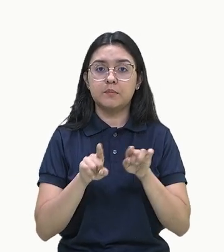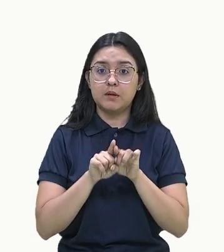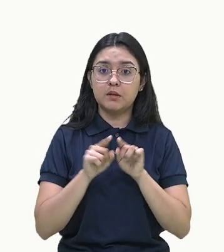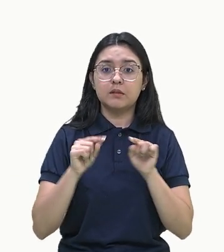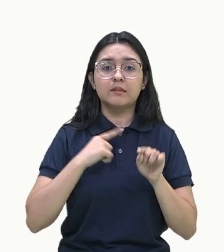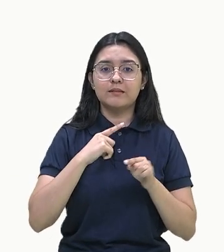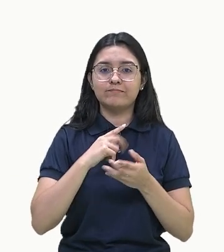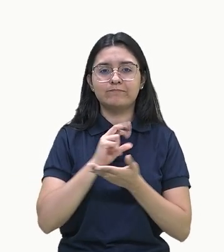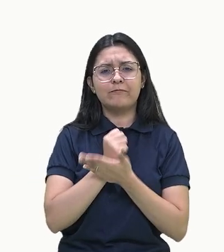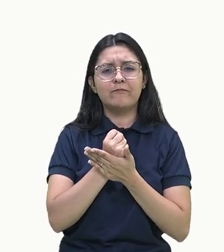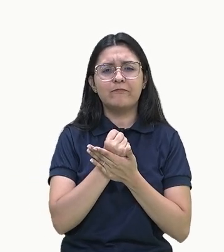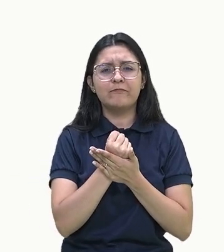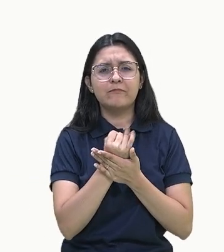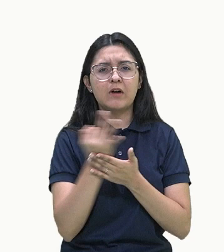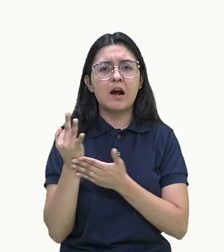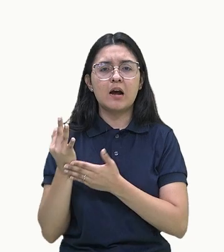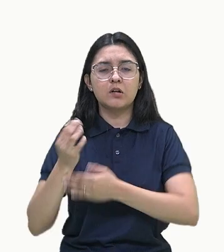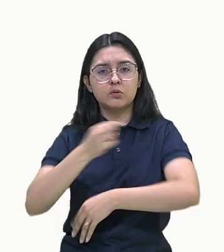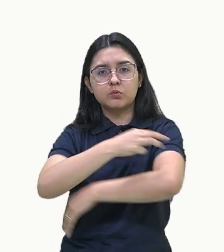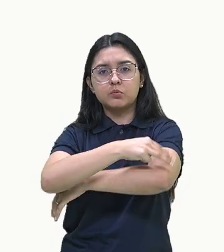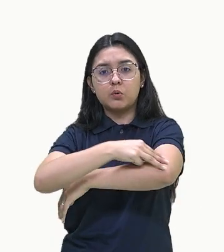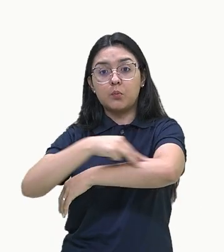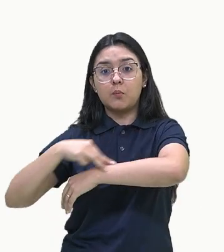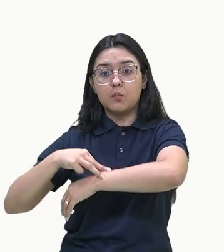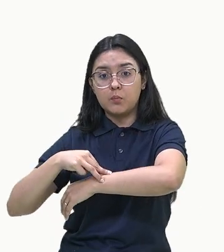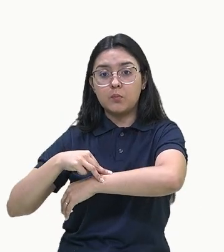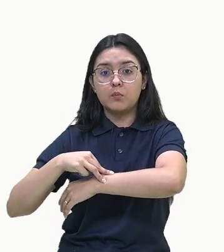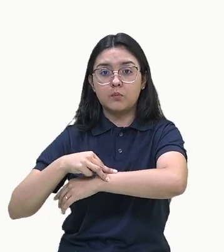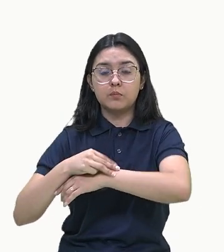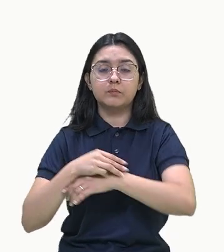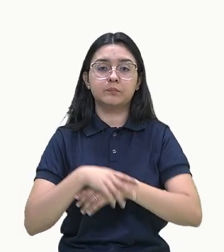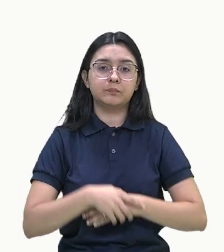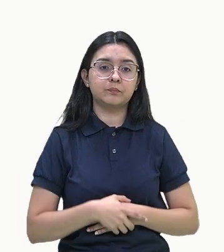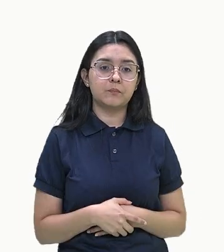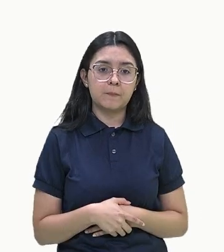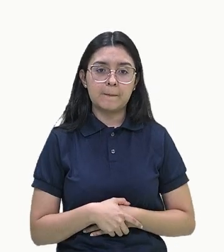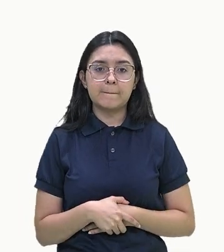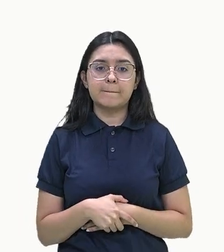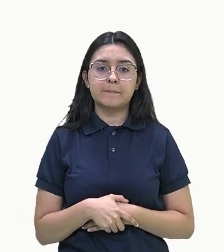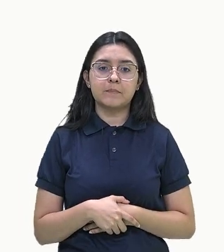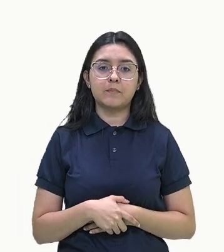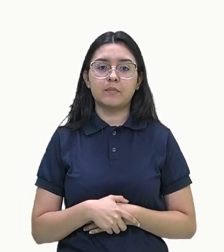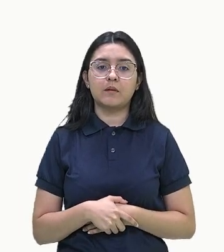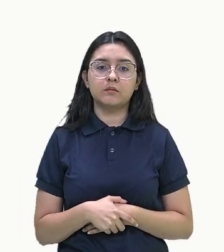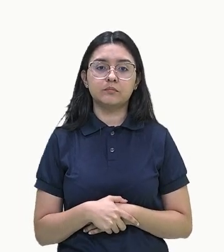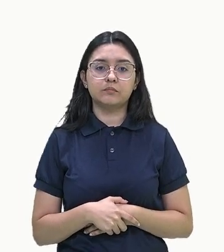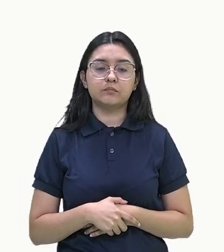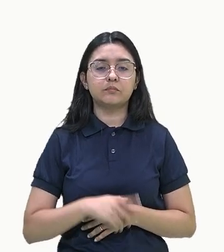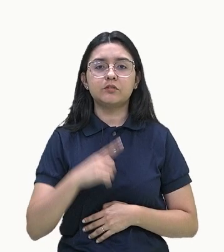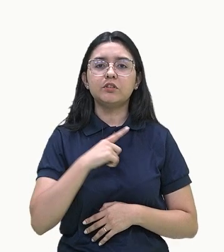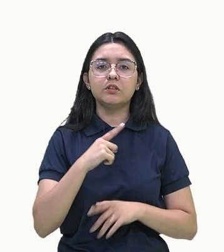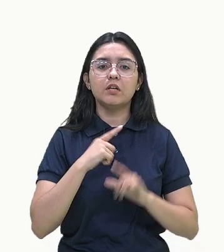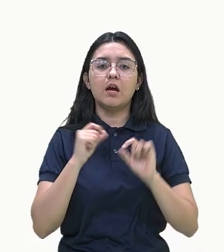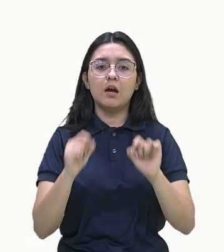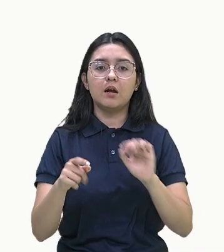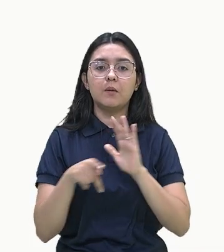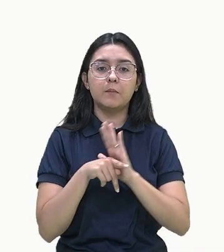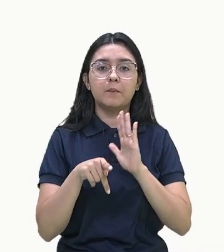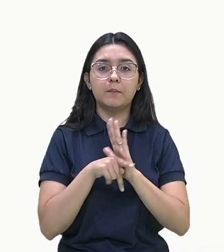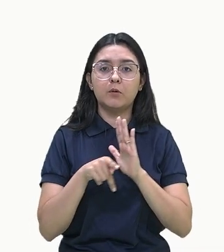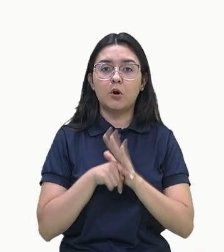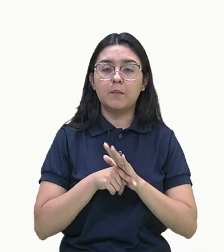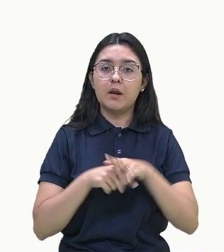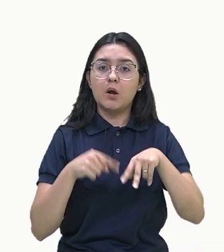bíceps, do tríceps, do deltoide, do quadríceps, que os quadríceps já estão relacionados ali à